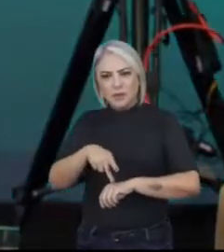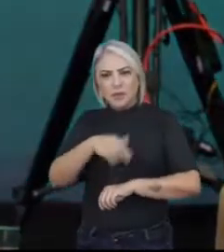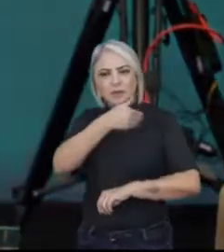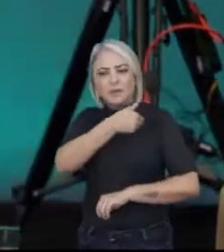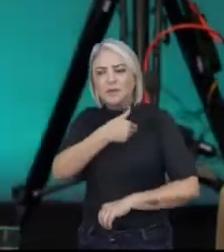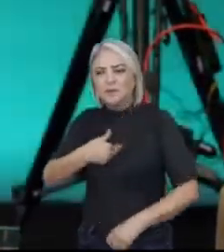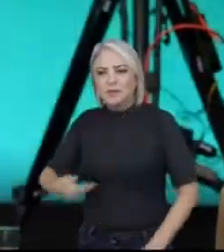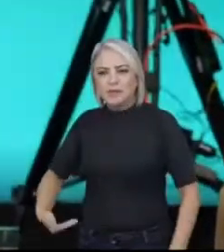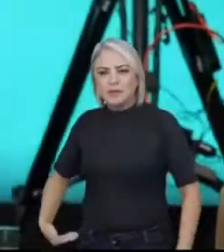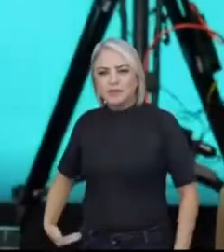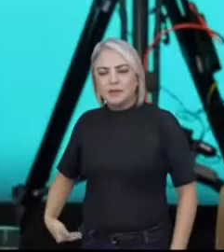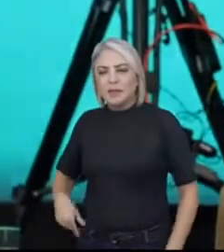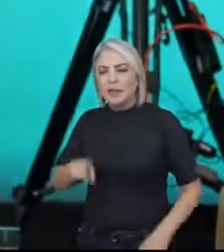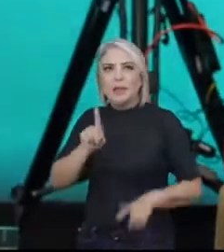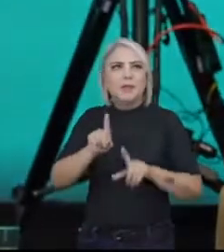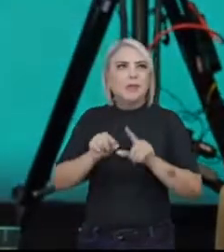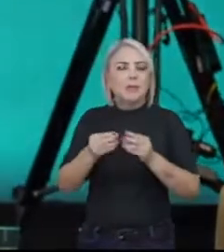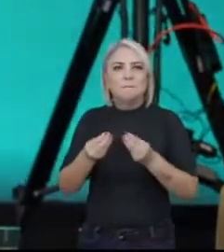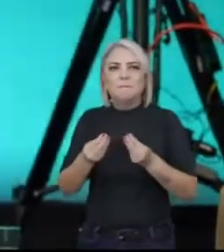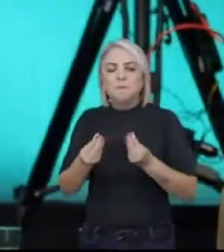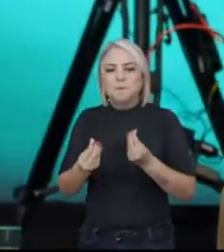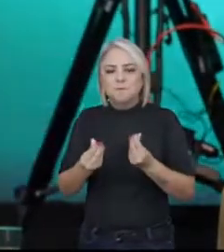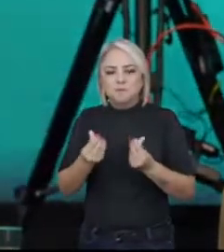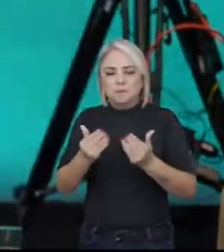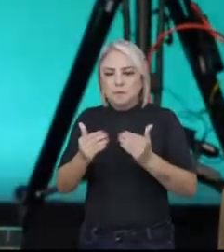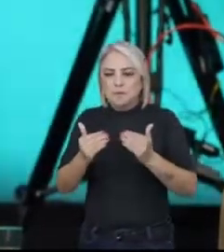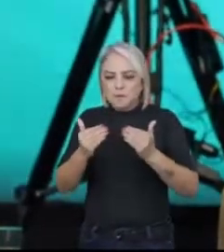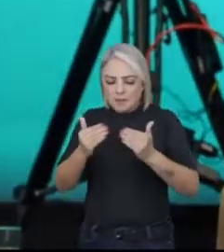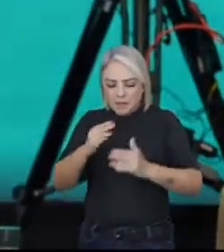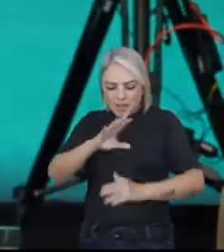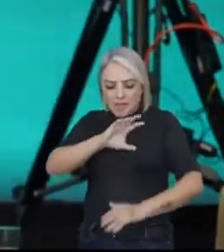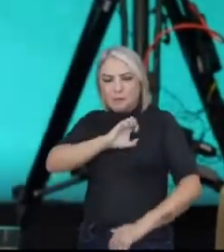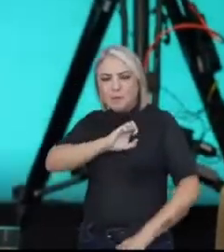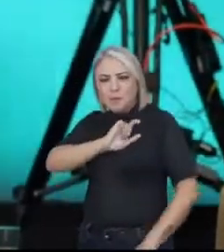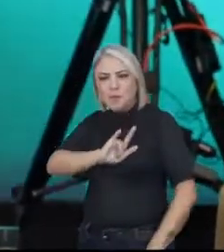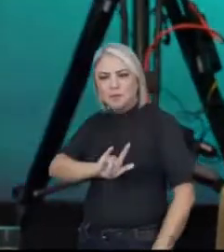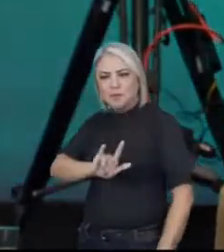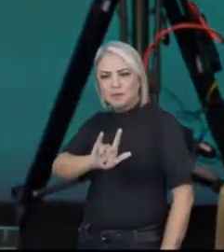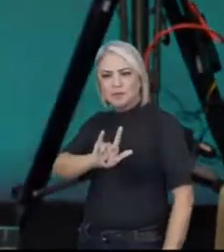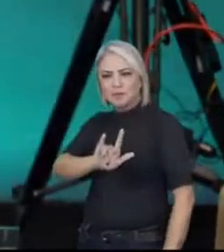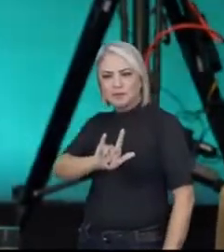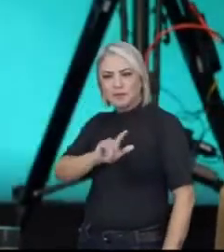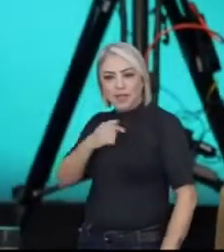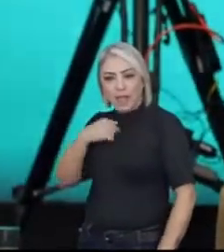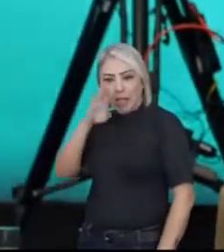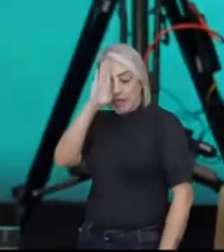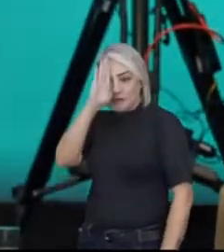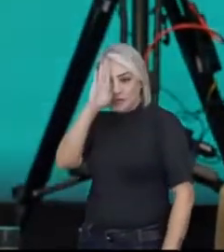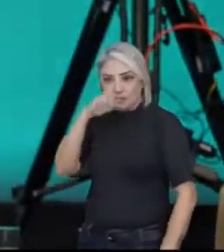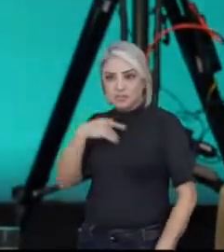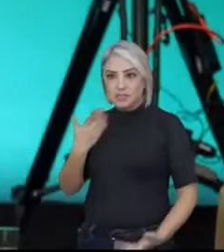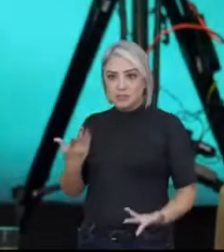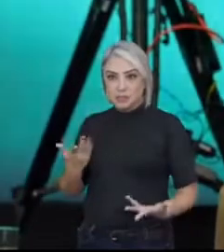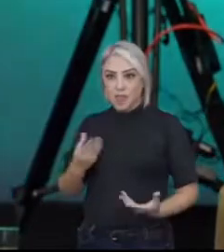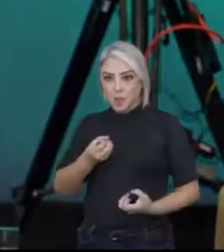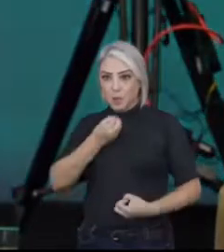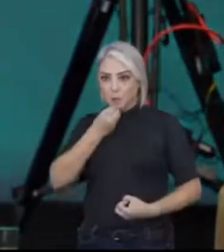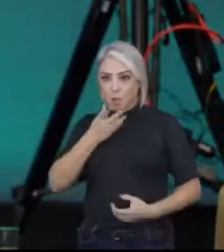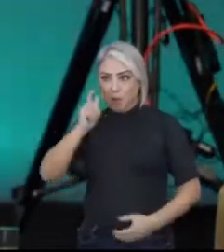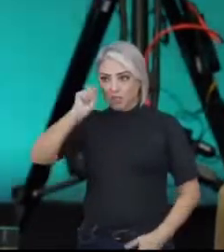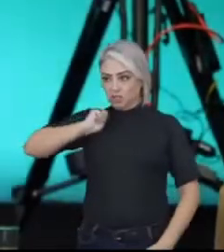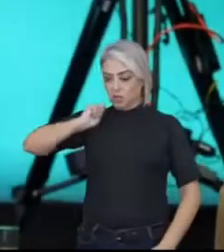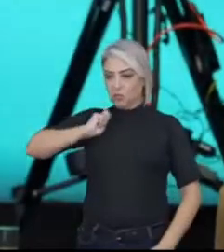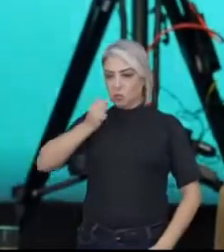deve ser, sobretudo, um ato de amor. A principal virtude de um bom governante,